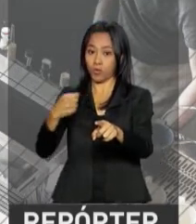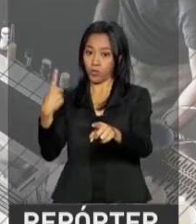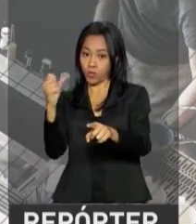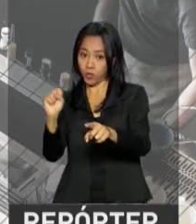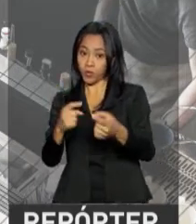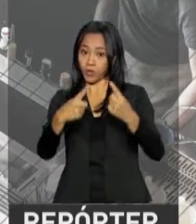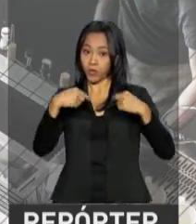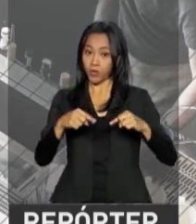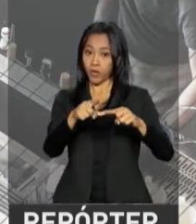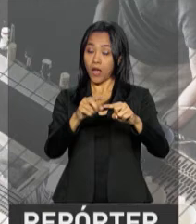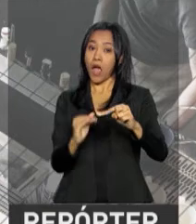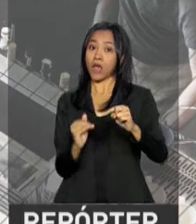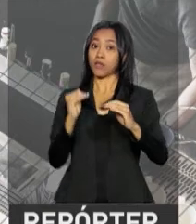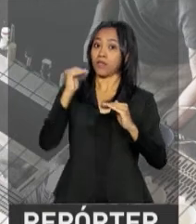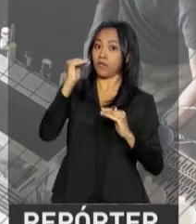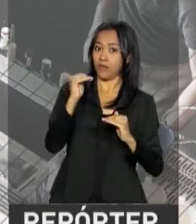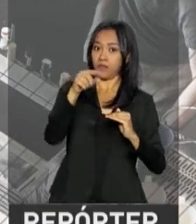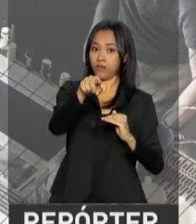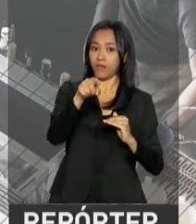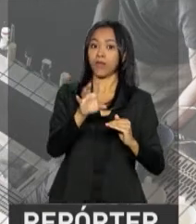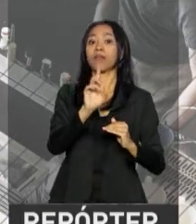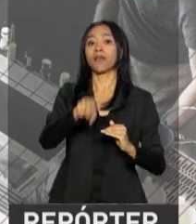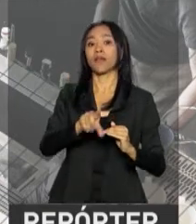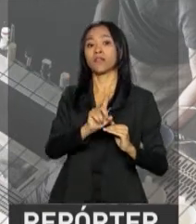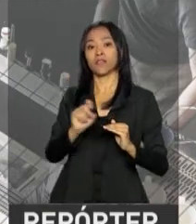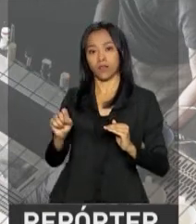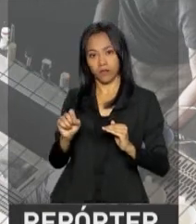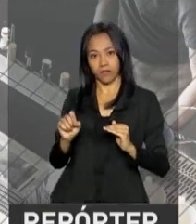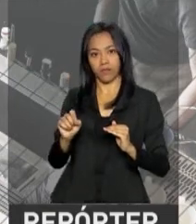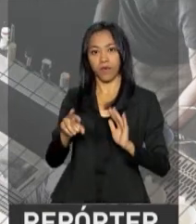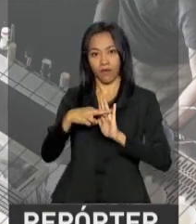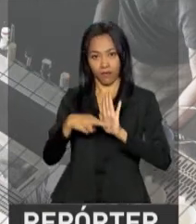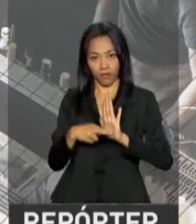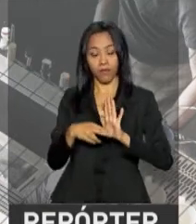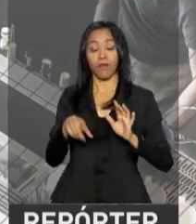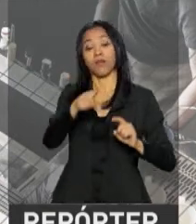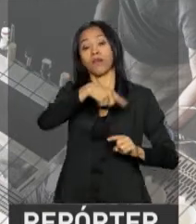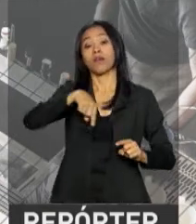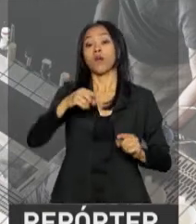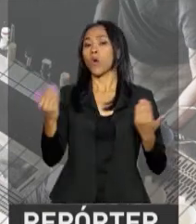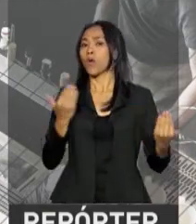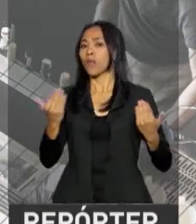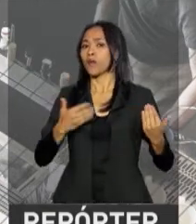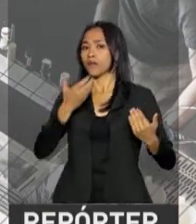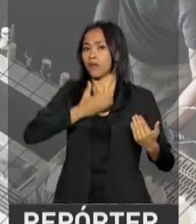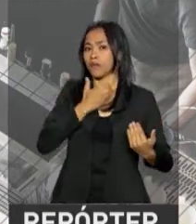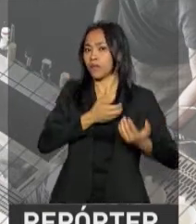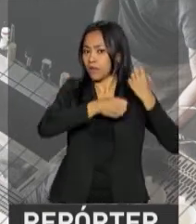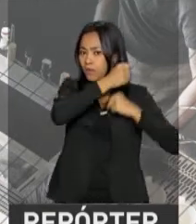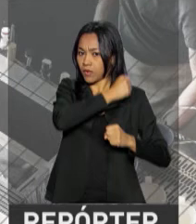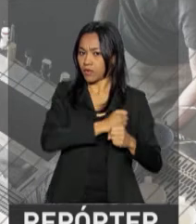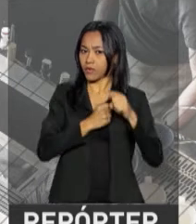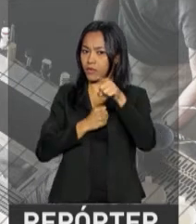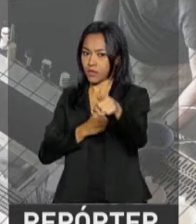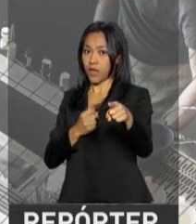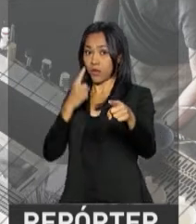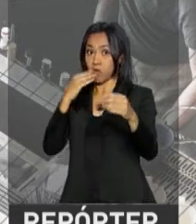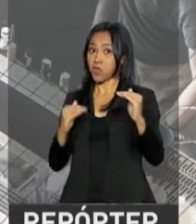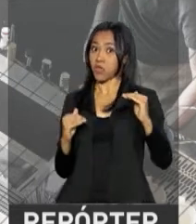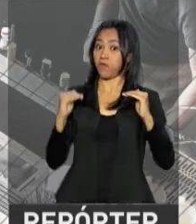manteve acima da zona de indiferença, que é de 100 pontos. Na comparação com dezembro do ano passado, o indicador